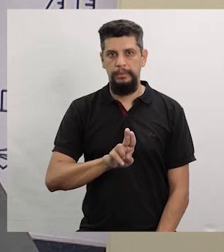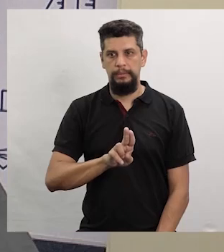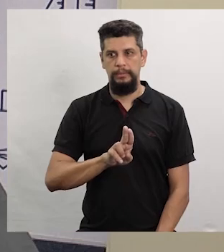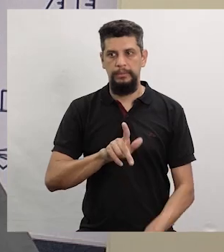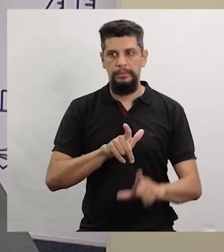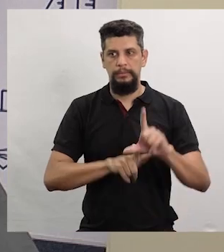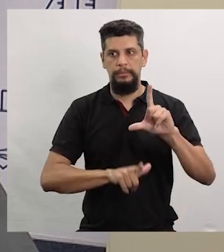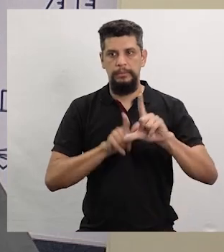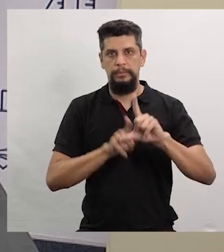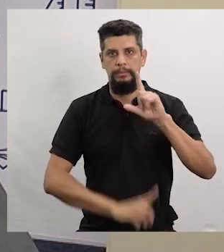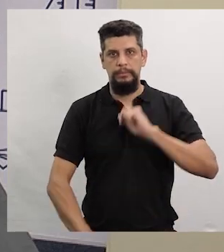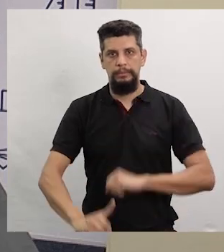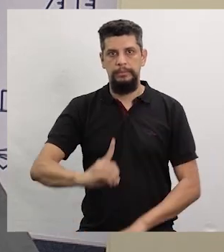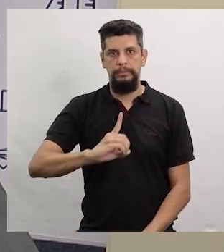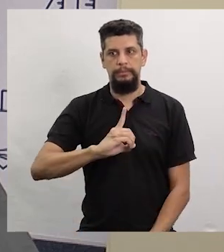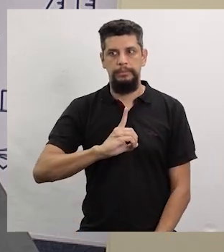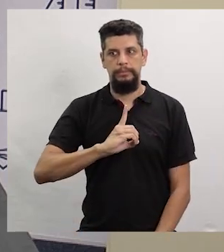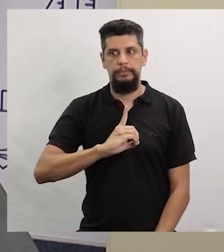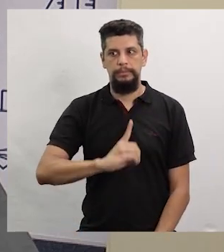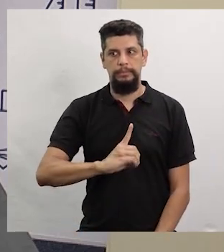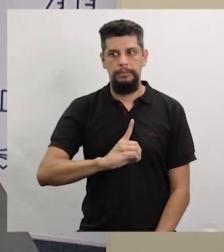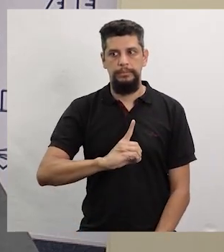u letra